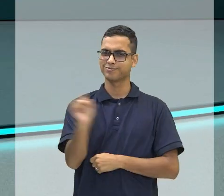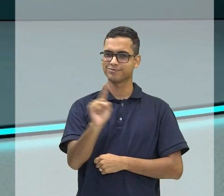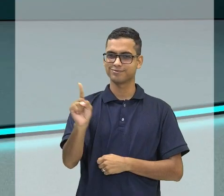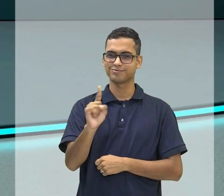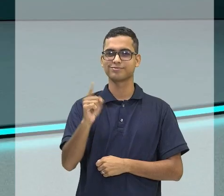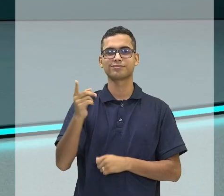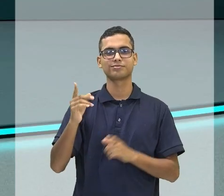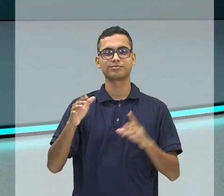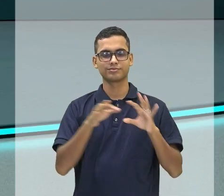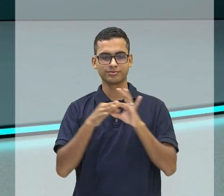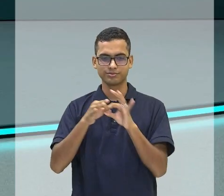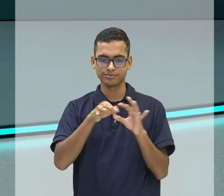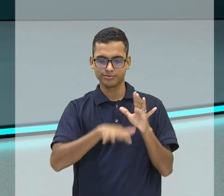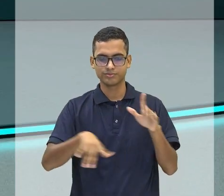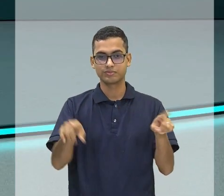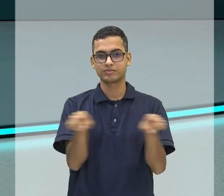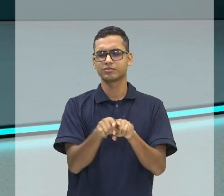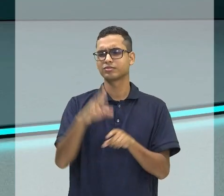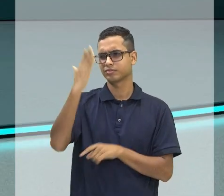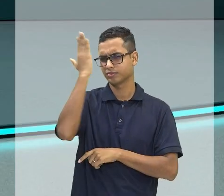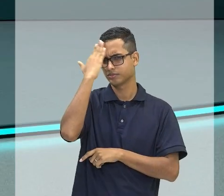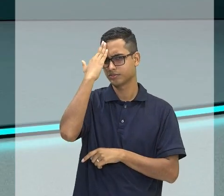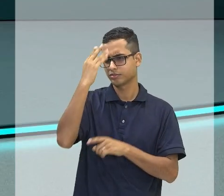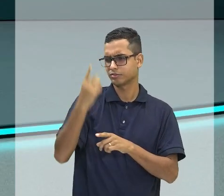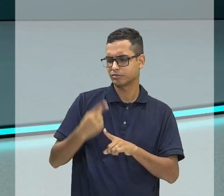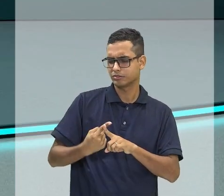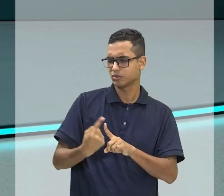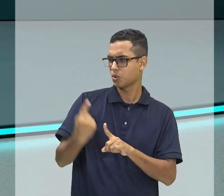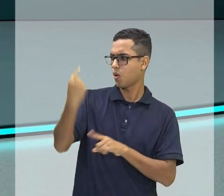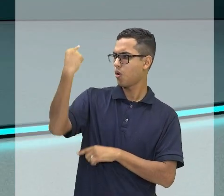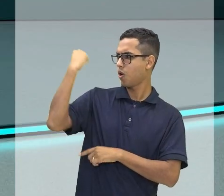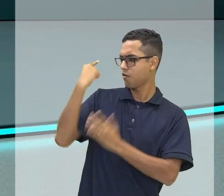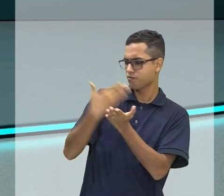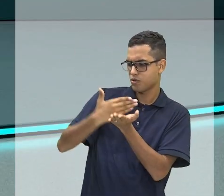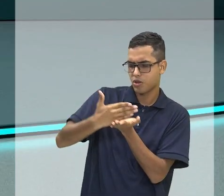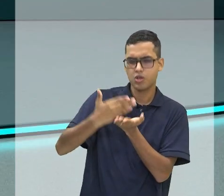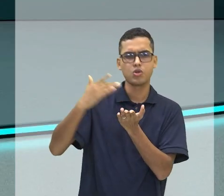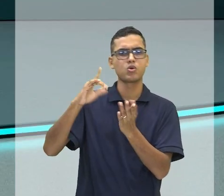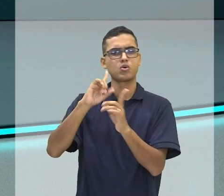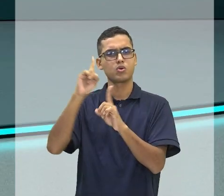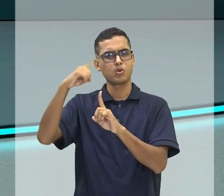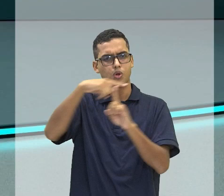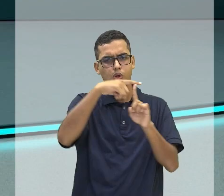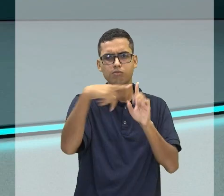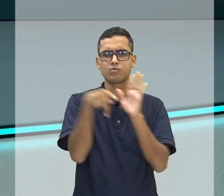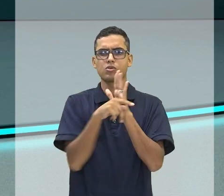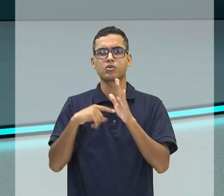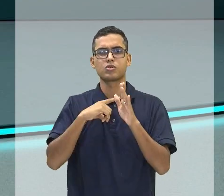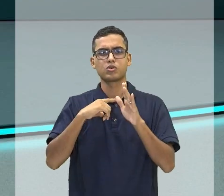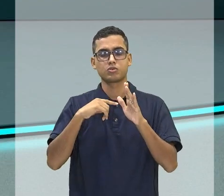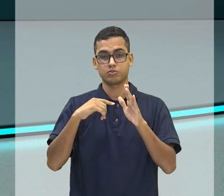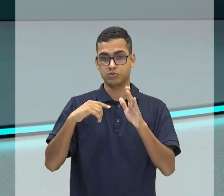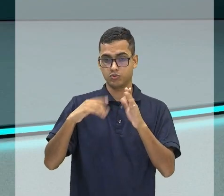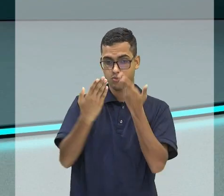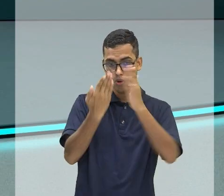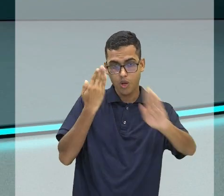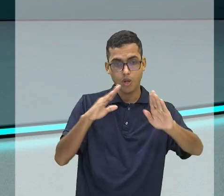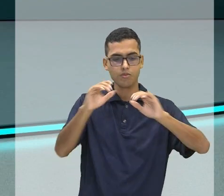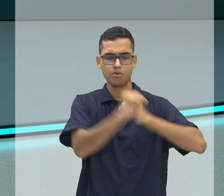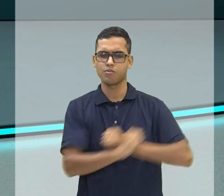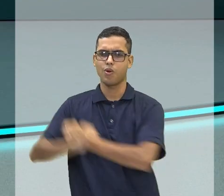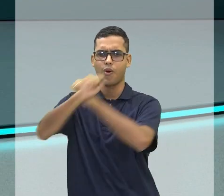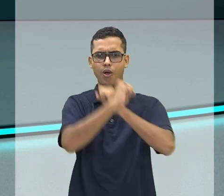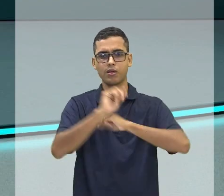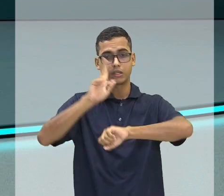que o karatê lá no seu início ele foi criado, né, como uma forma de defesa, tá? Só que com